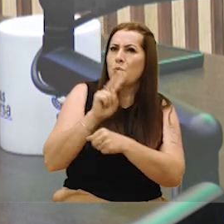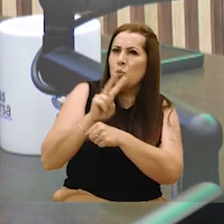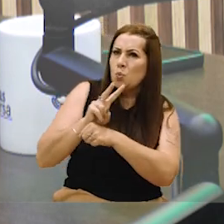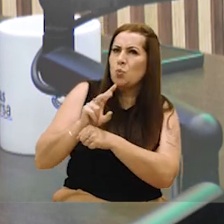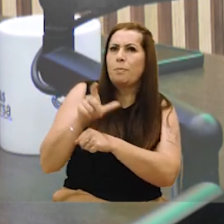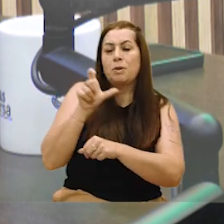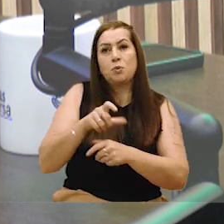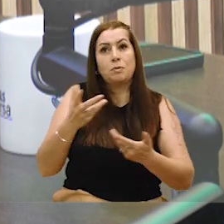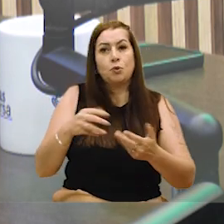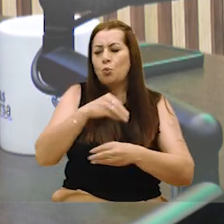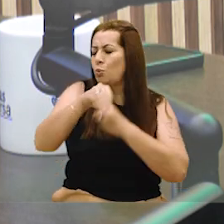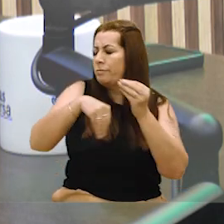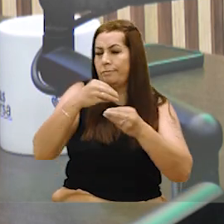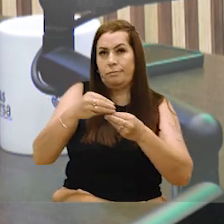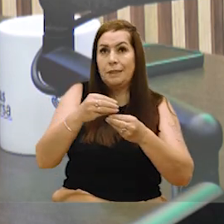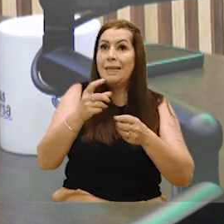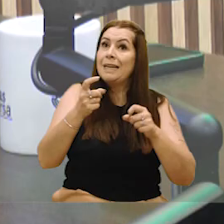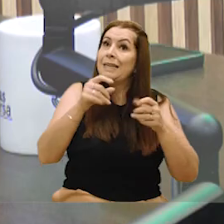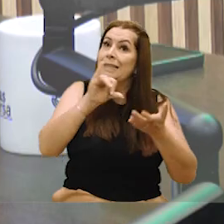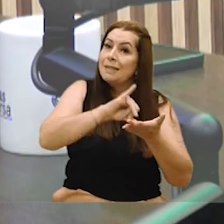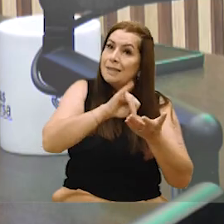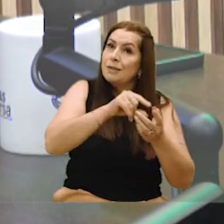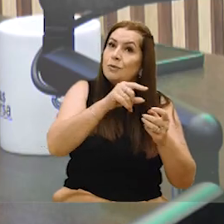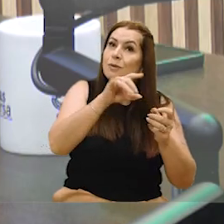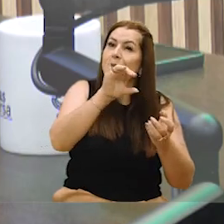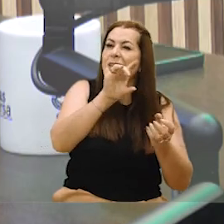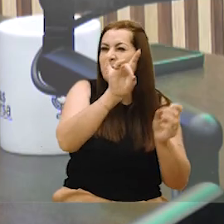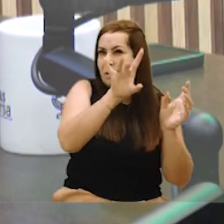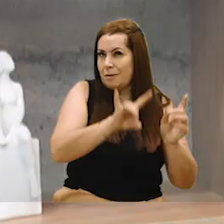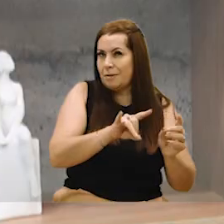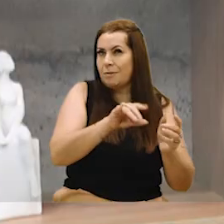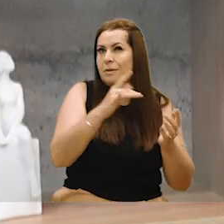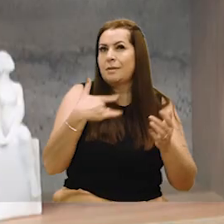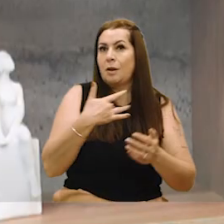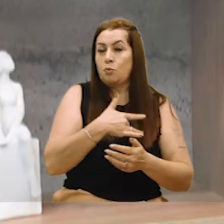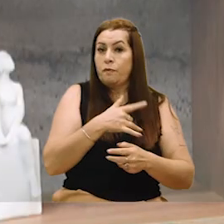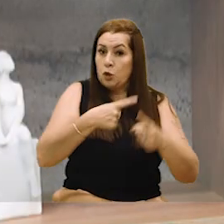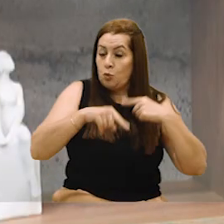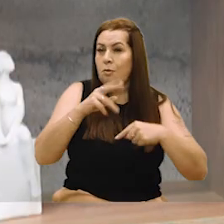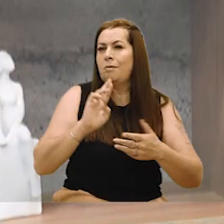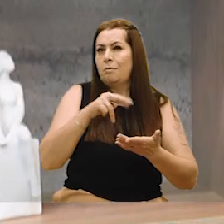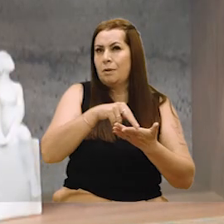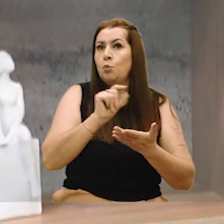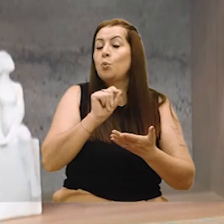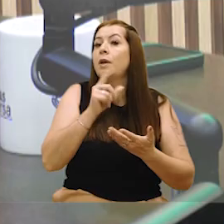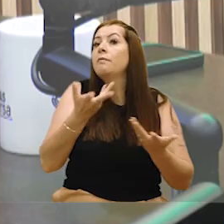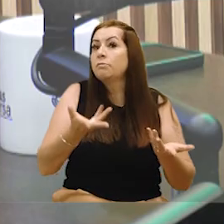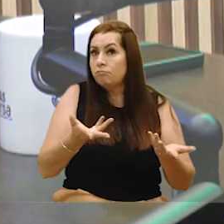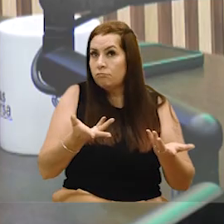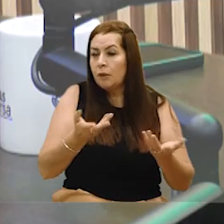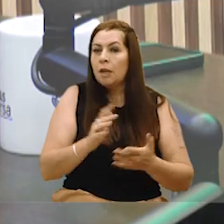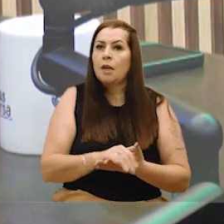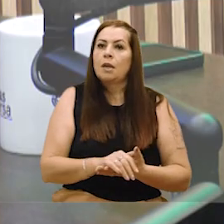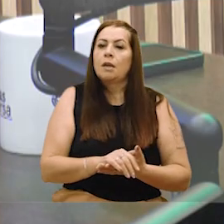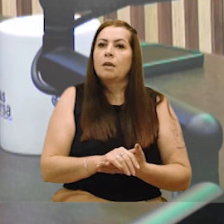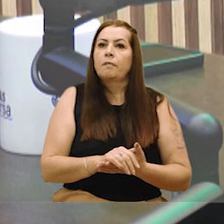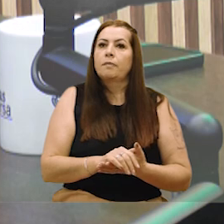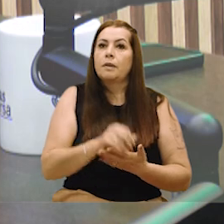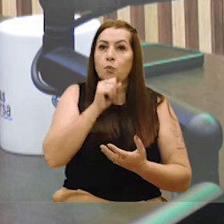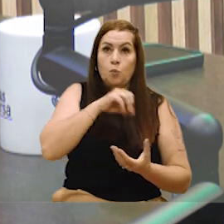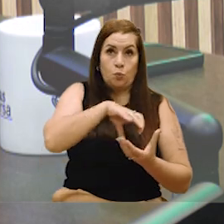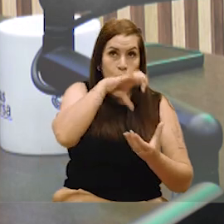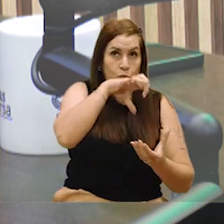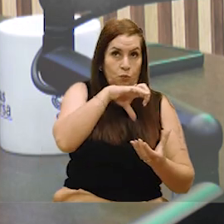se envolve. Então, esse centro especializado da saúde, que vai se tornar realidade muito em breve, o que ele vai ser? Ele é